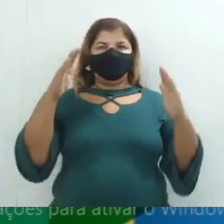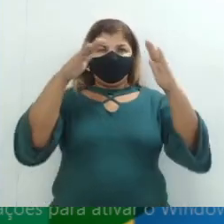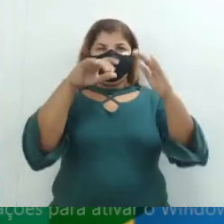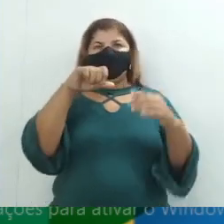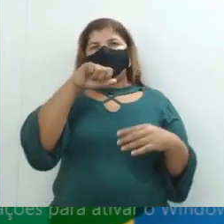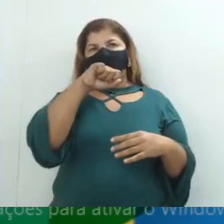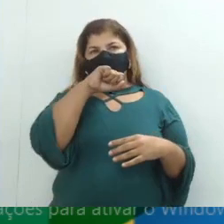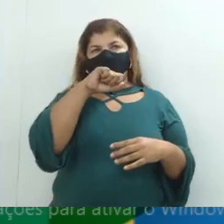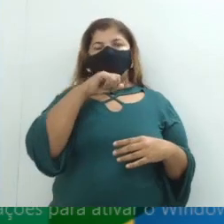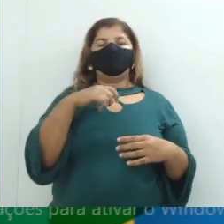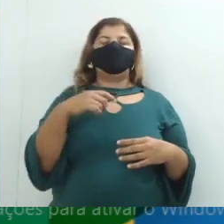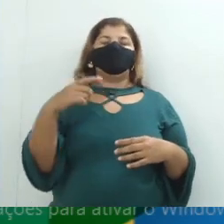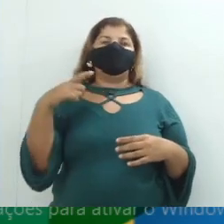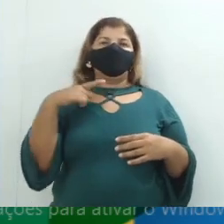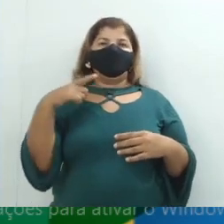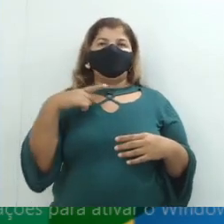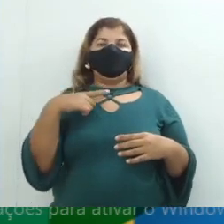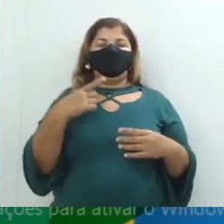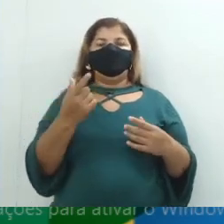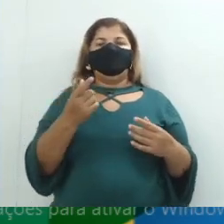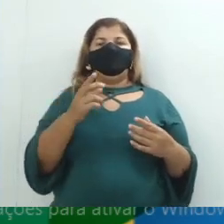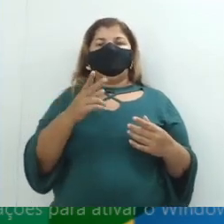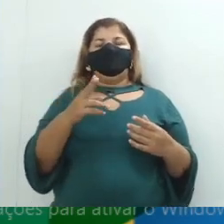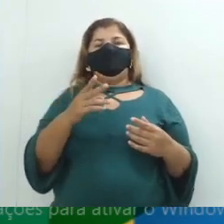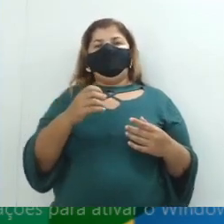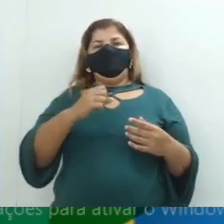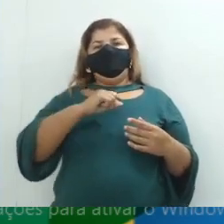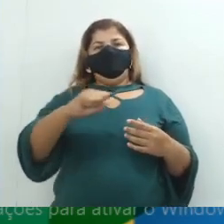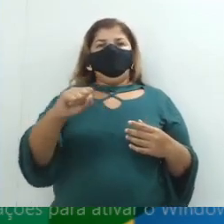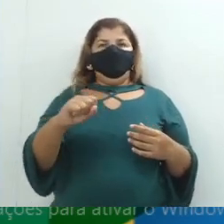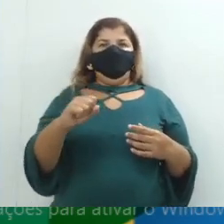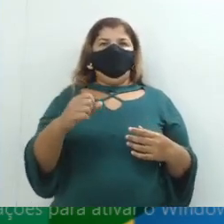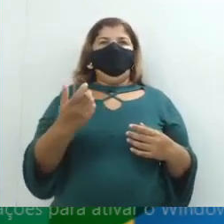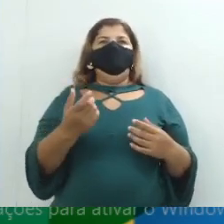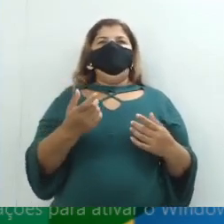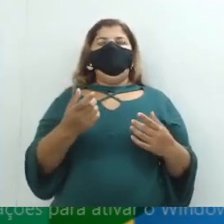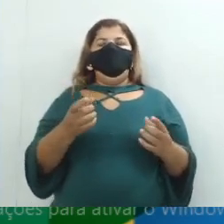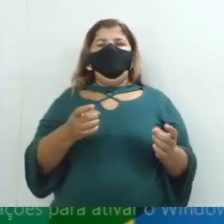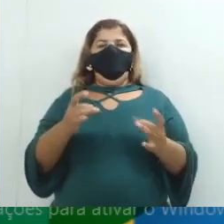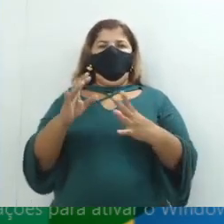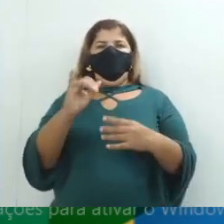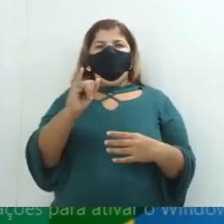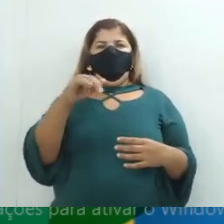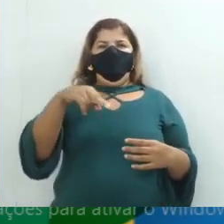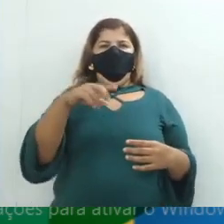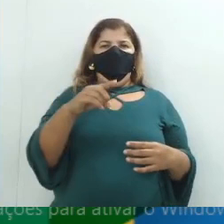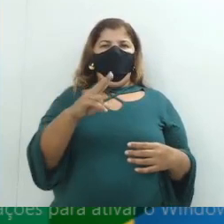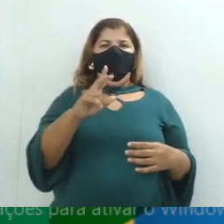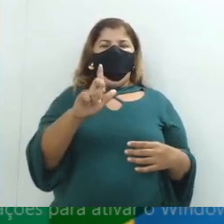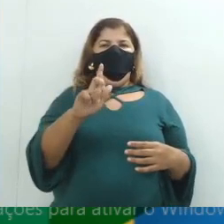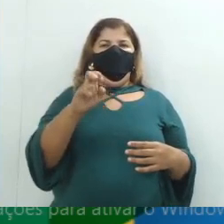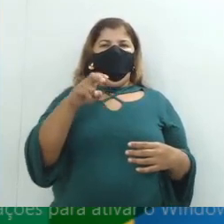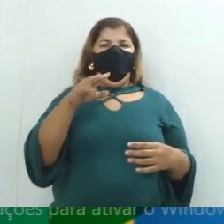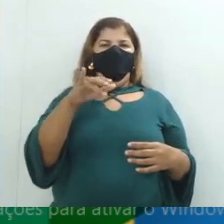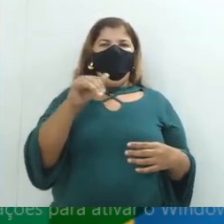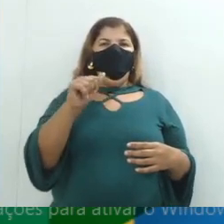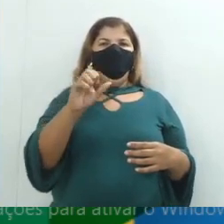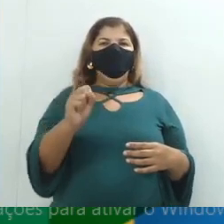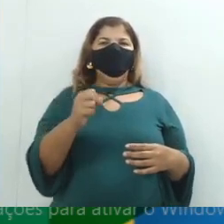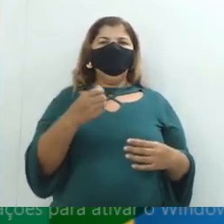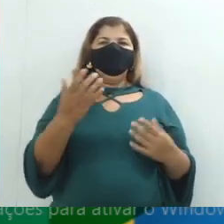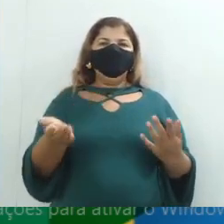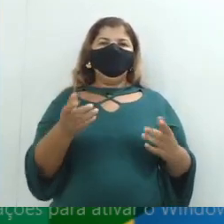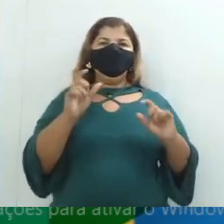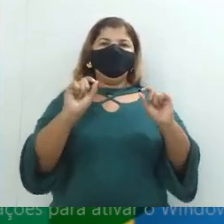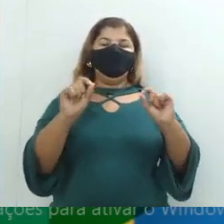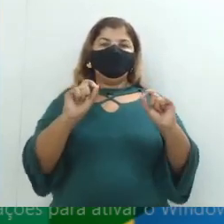protestantes visavam combater, né? Reagiam contra a venda de indulgências, que a gente já falou aqui em aulas passadas, né? É aquela